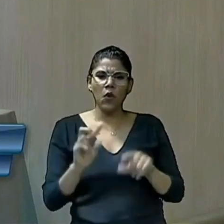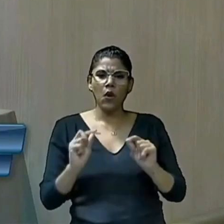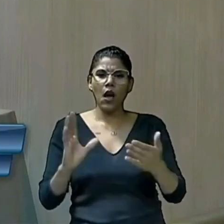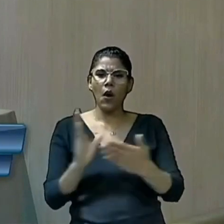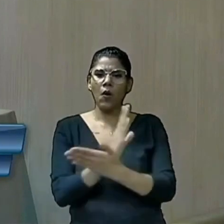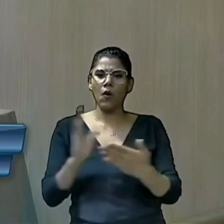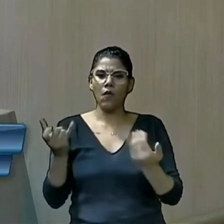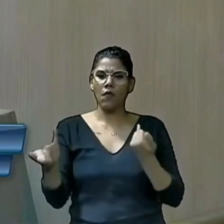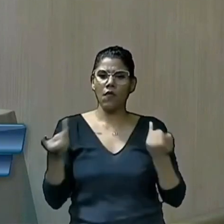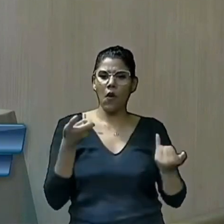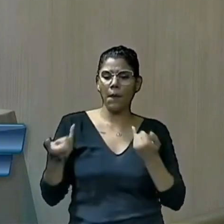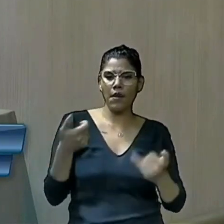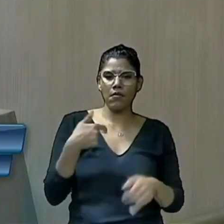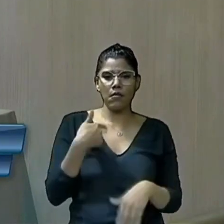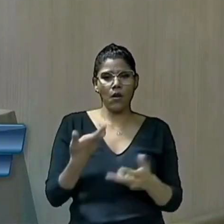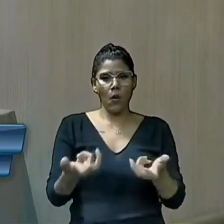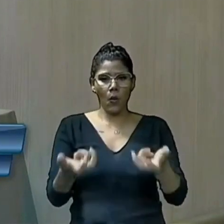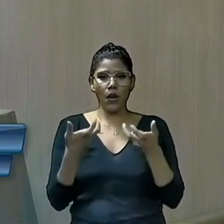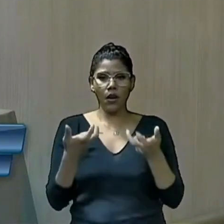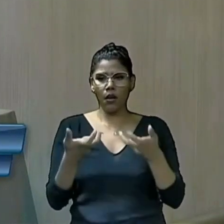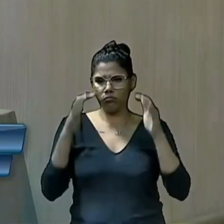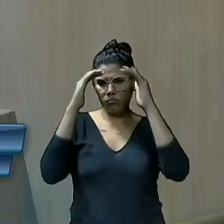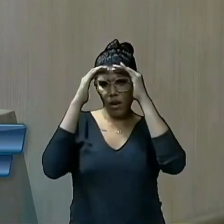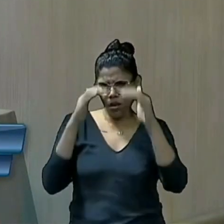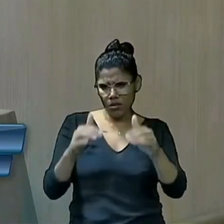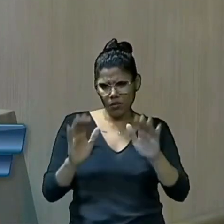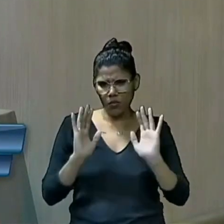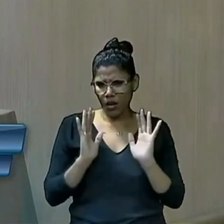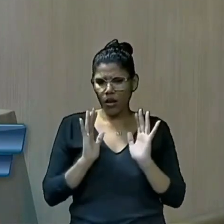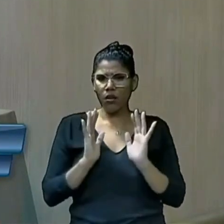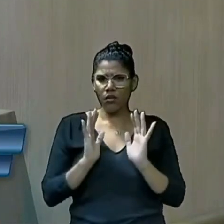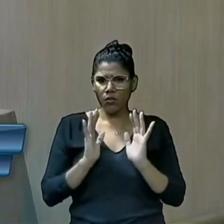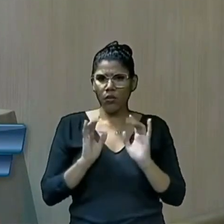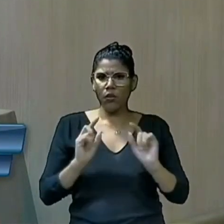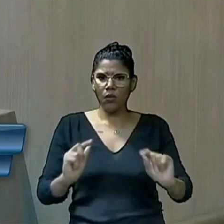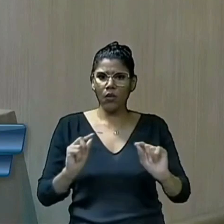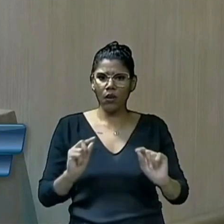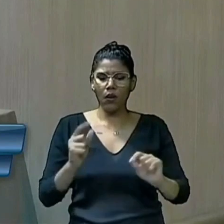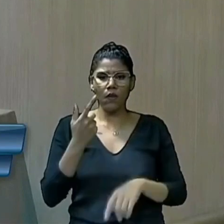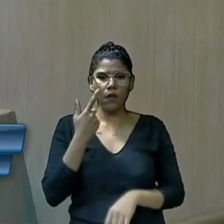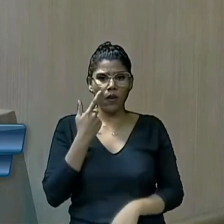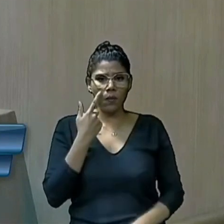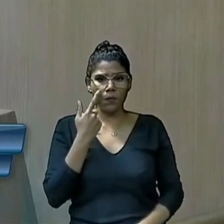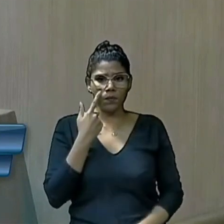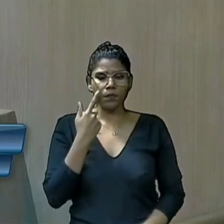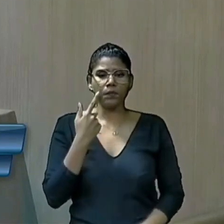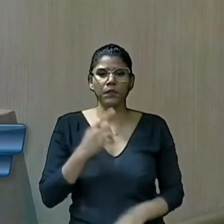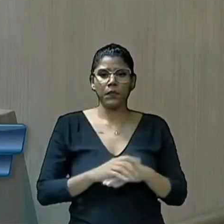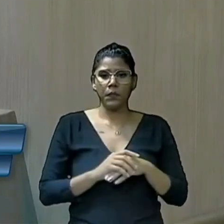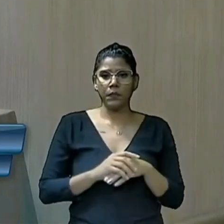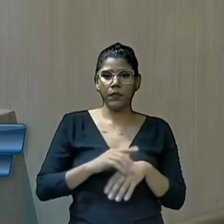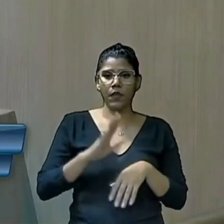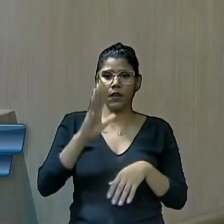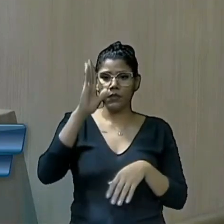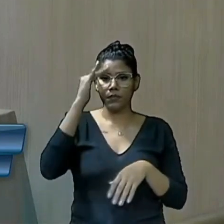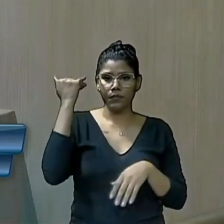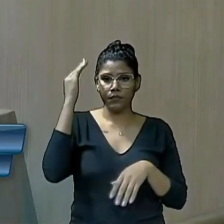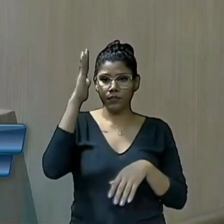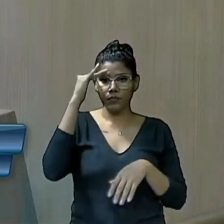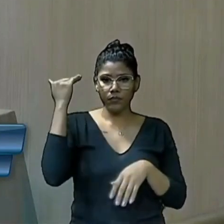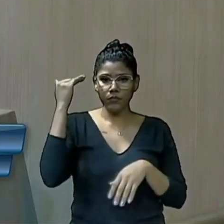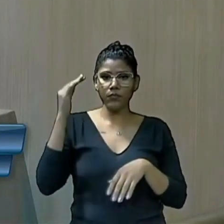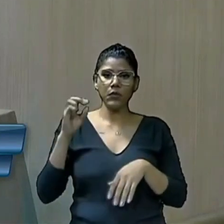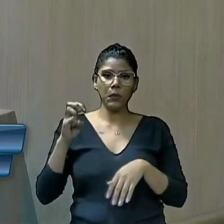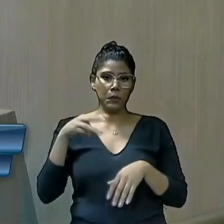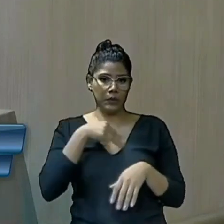algumas informações que eu queria aqui, com todo respeito e toda vênia, reparar, deputado Guilherme, demais colegas,